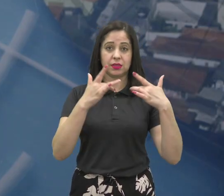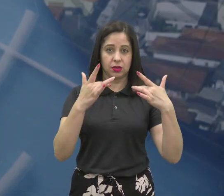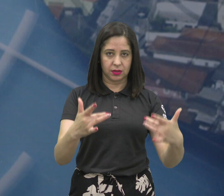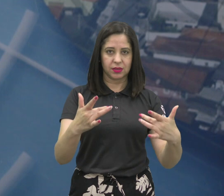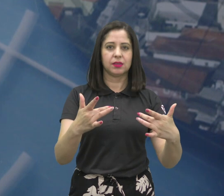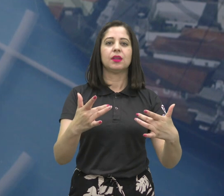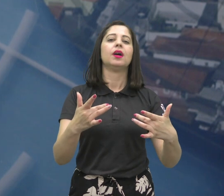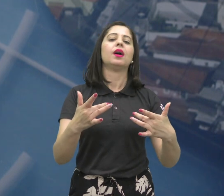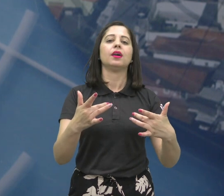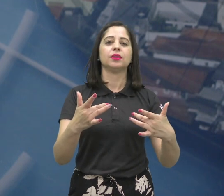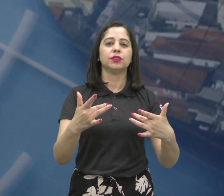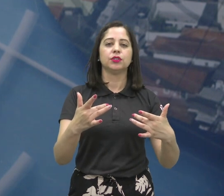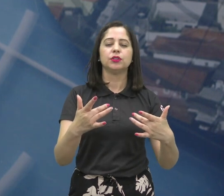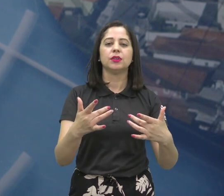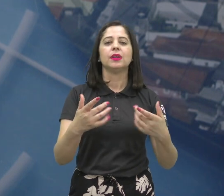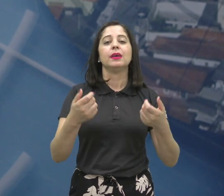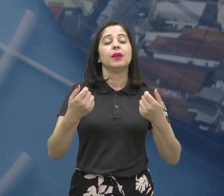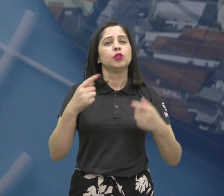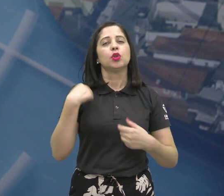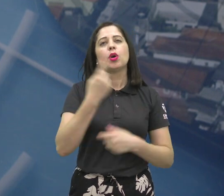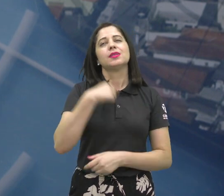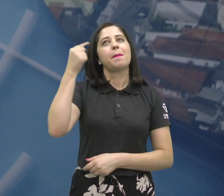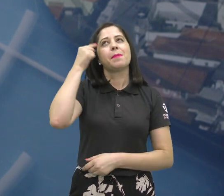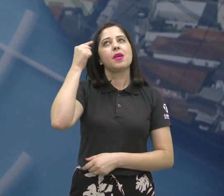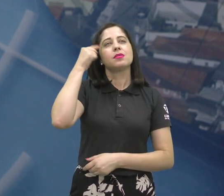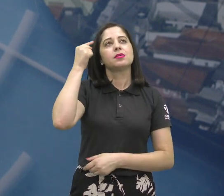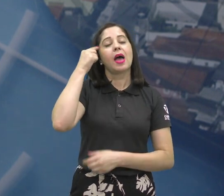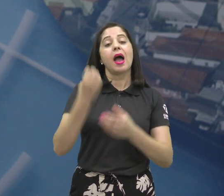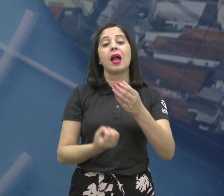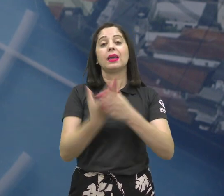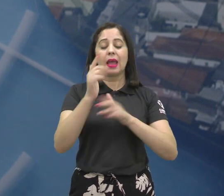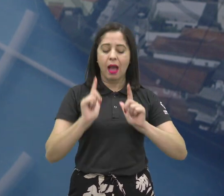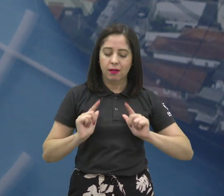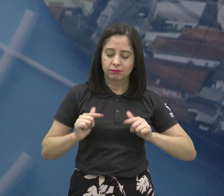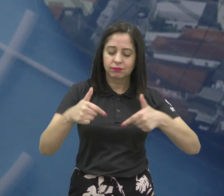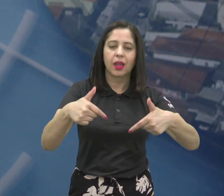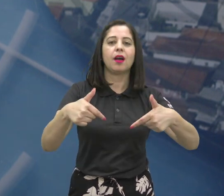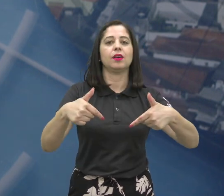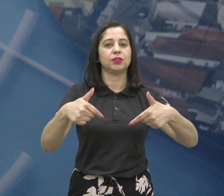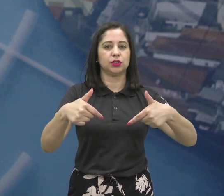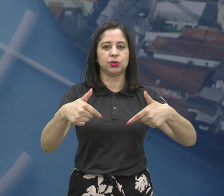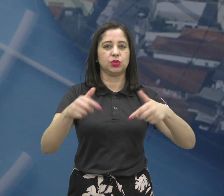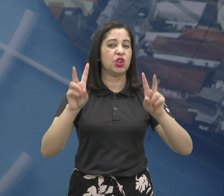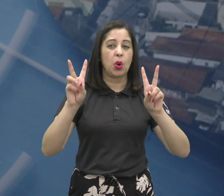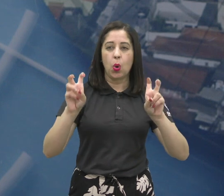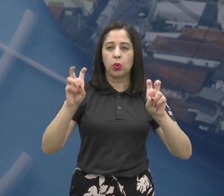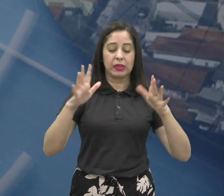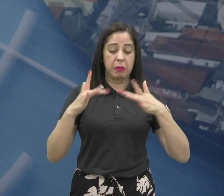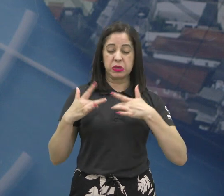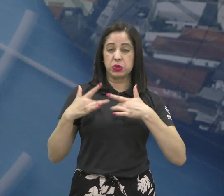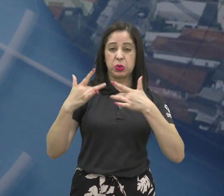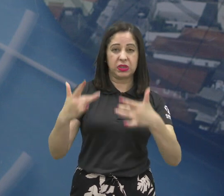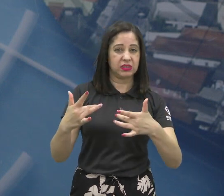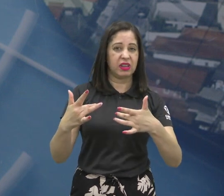só começando, que políticas públicas sejam pensadas e que esse tema, né, ele não seja levado para as